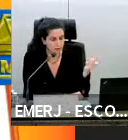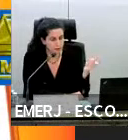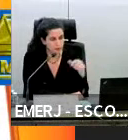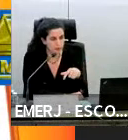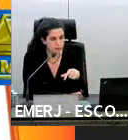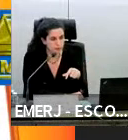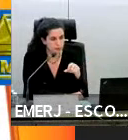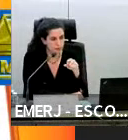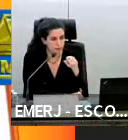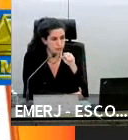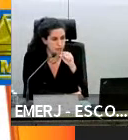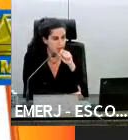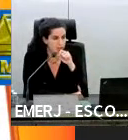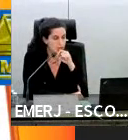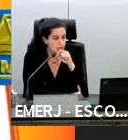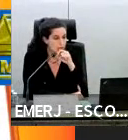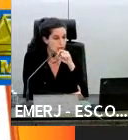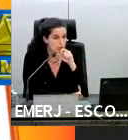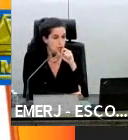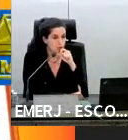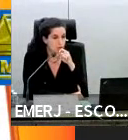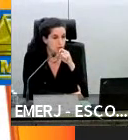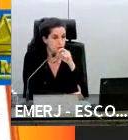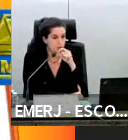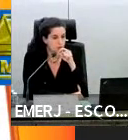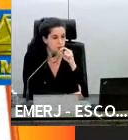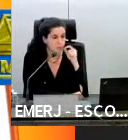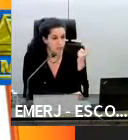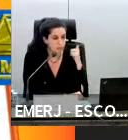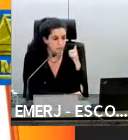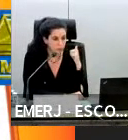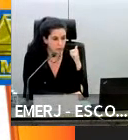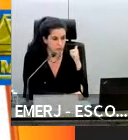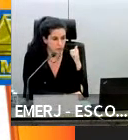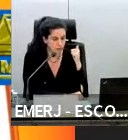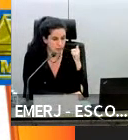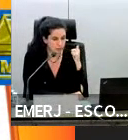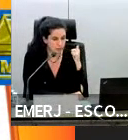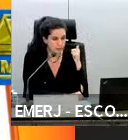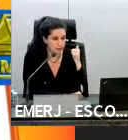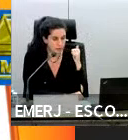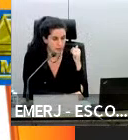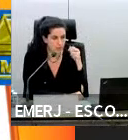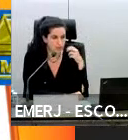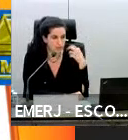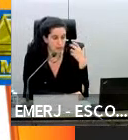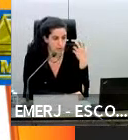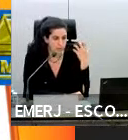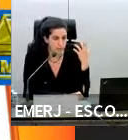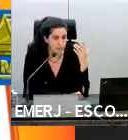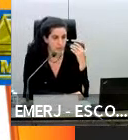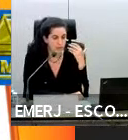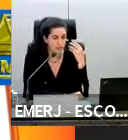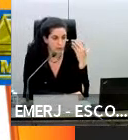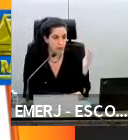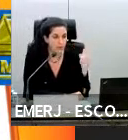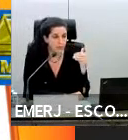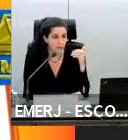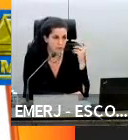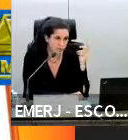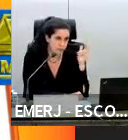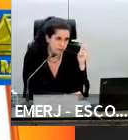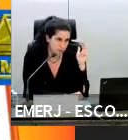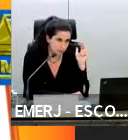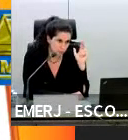no TJRJ, o segundo no Brasil. E como esses números diminuíram muito quando a pandemia começou. Então, a gente só dava conta